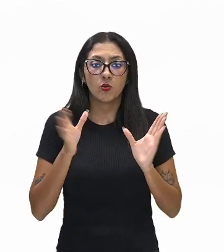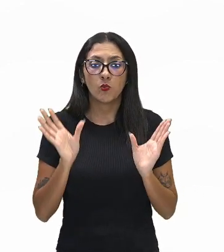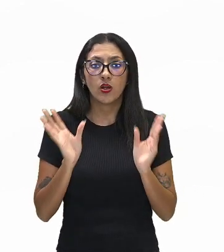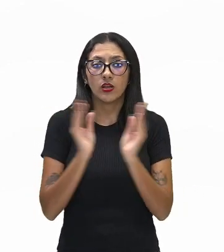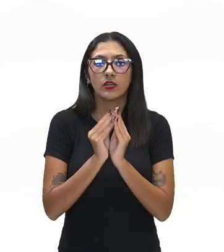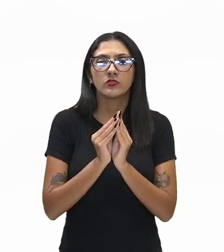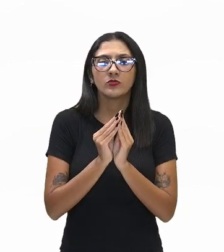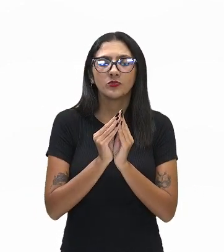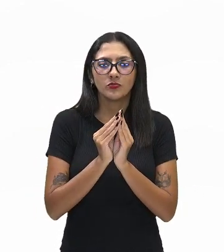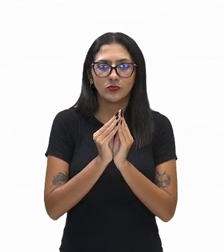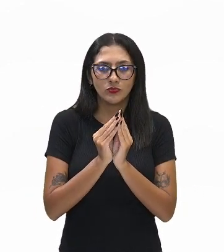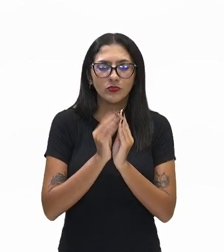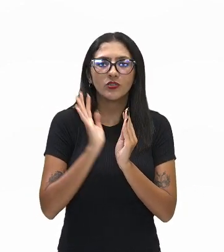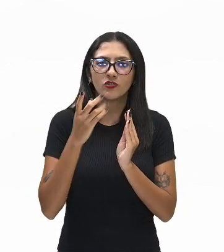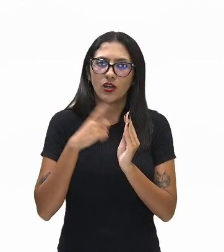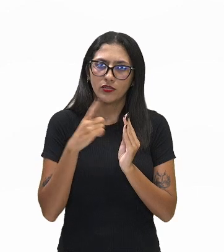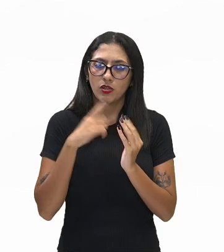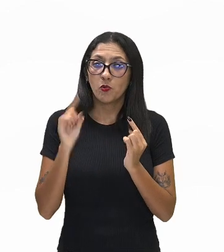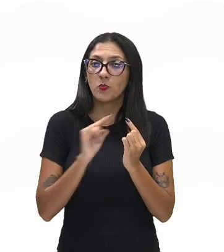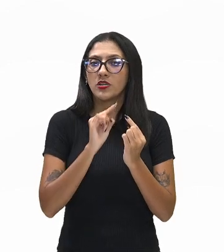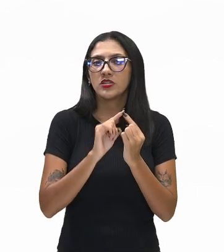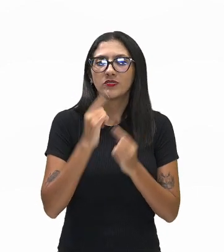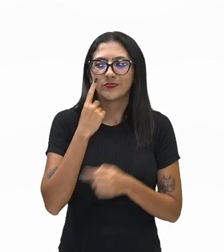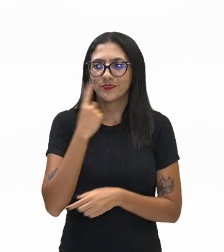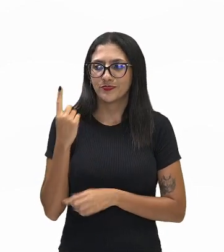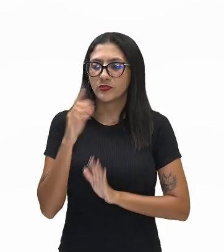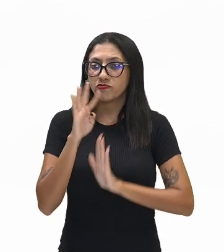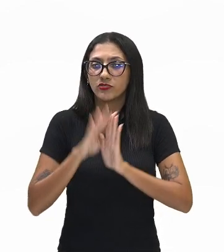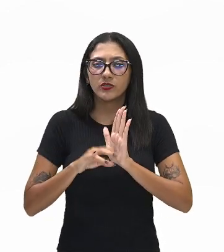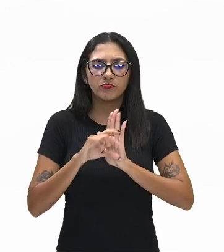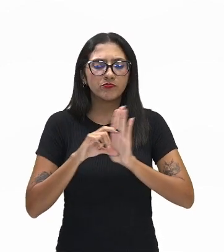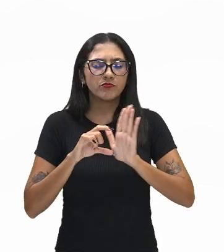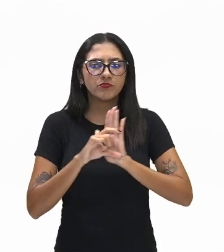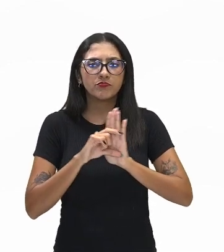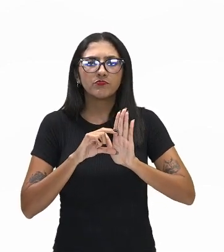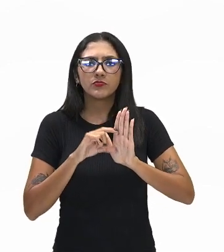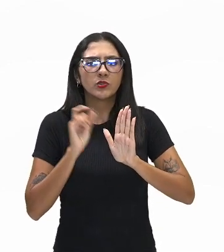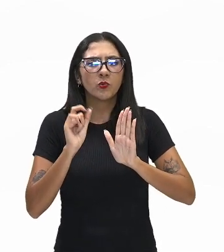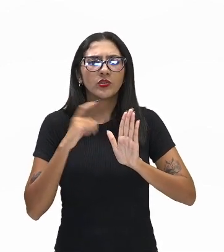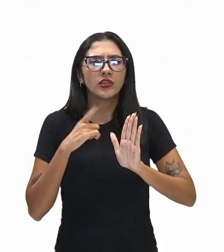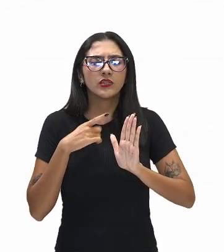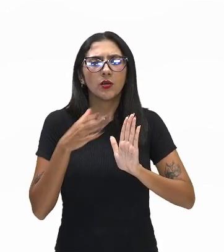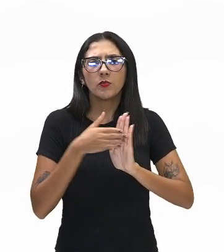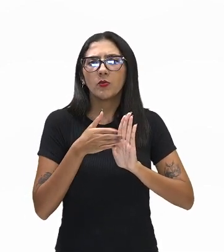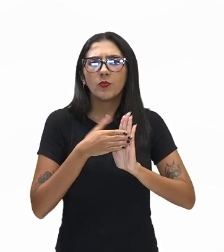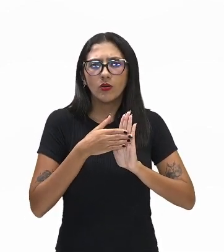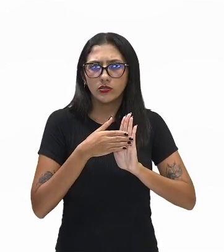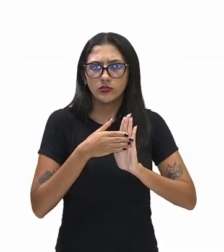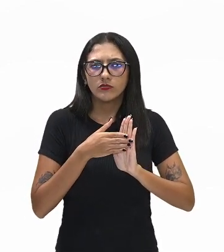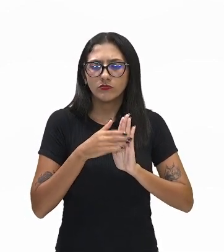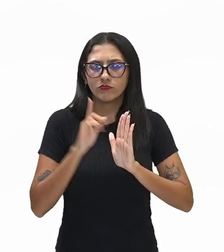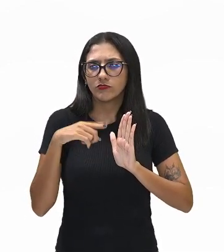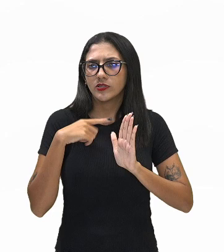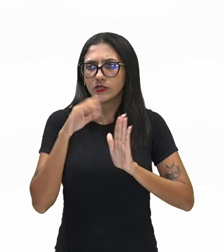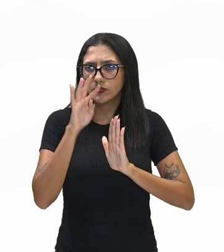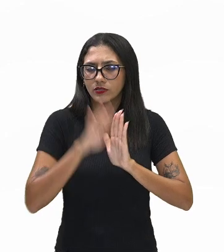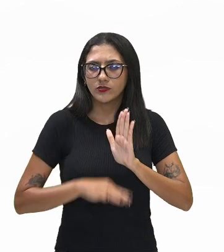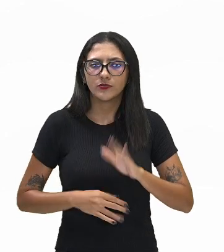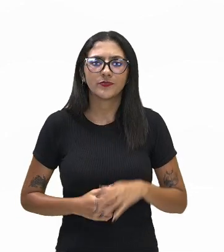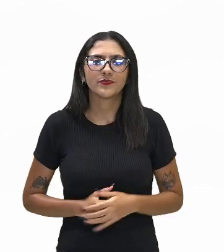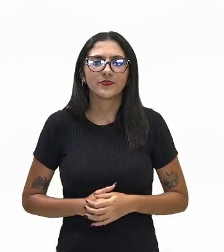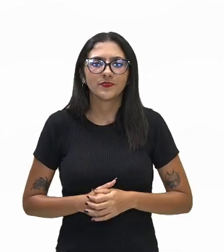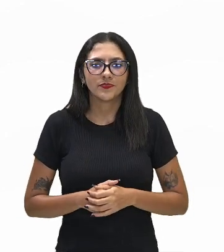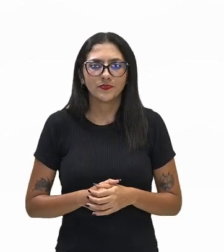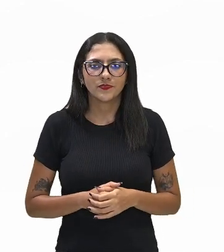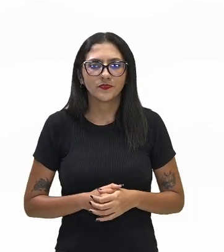apresenta, tá, o objetivo, que ele diz, o que é que ele se propõe a fazer. Aí ele vai dizer, ele